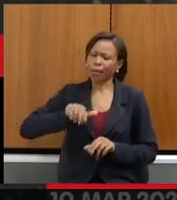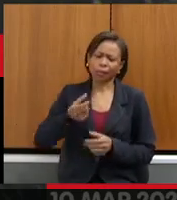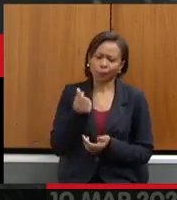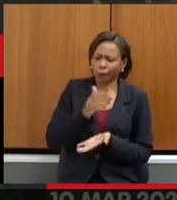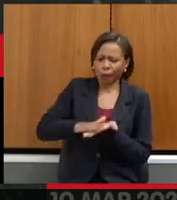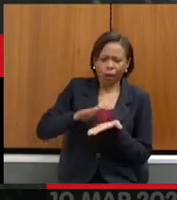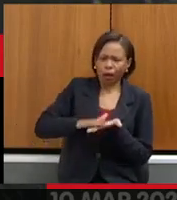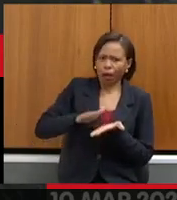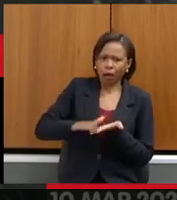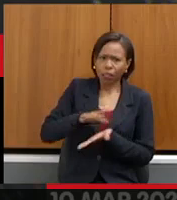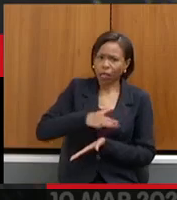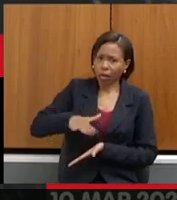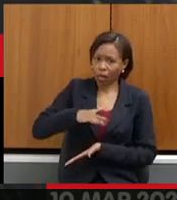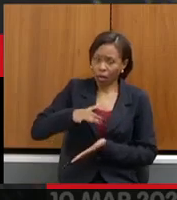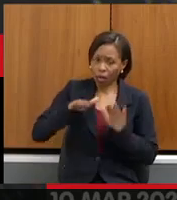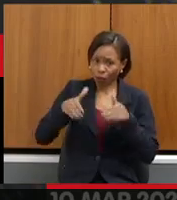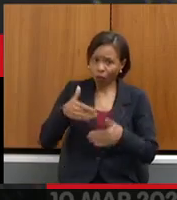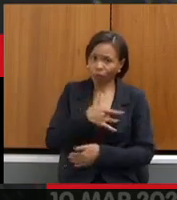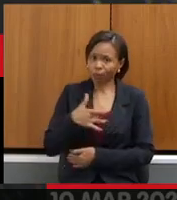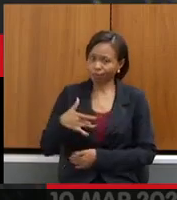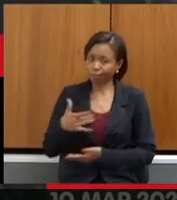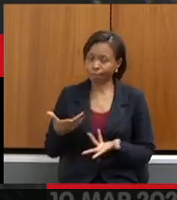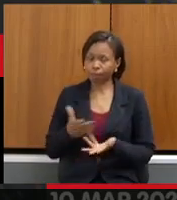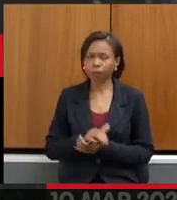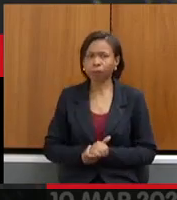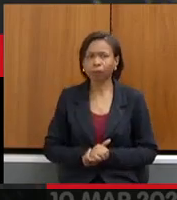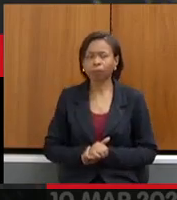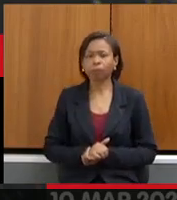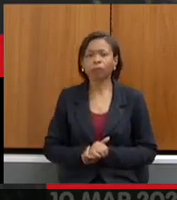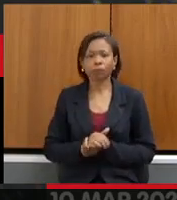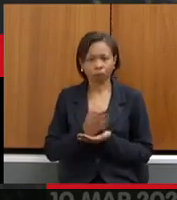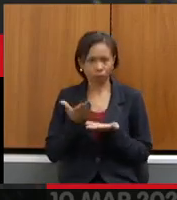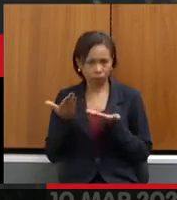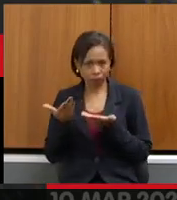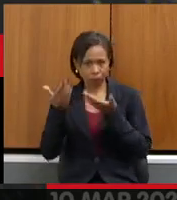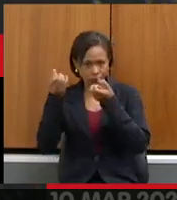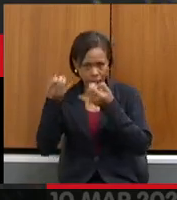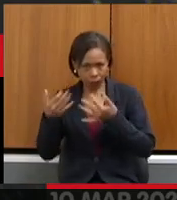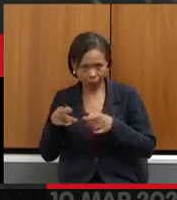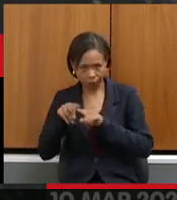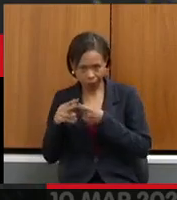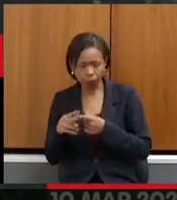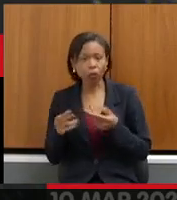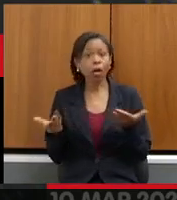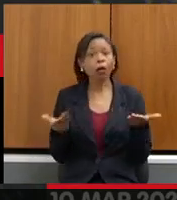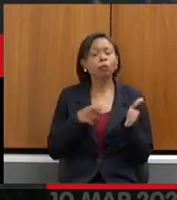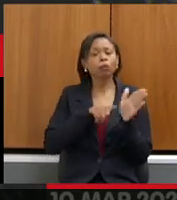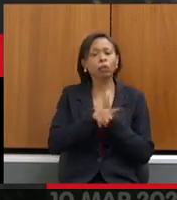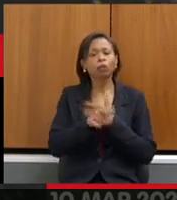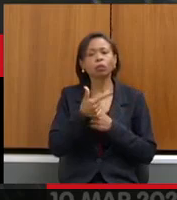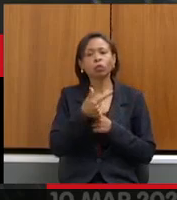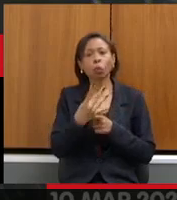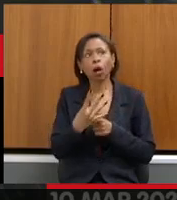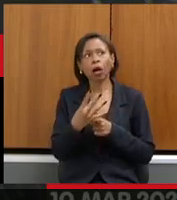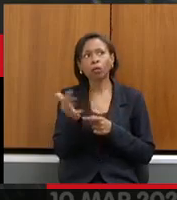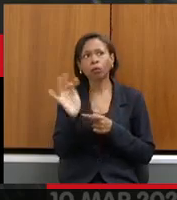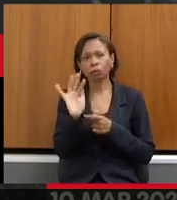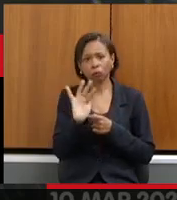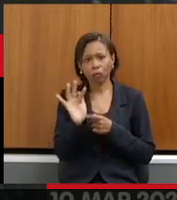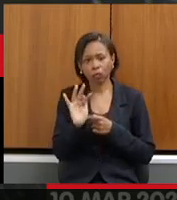Saúde Então essa minha observação as perguntas então secretário a primeira dia 24 de fevereiro